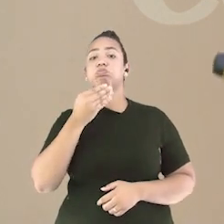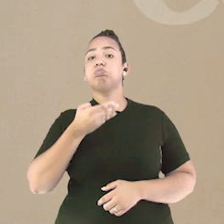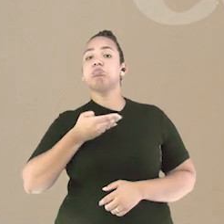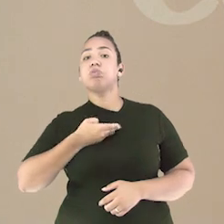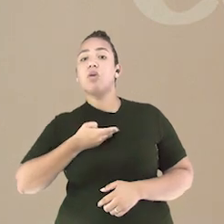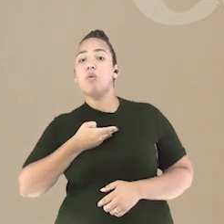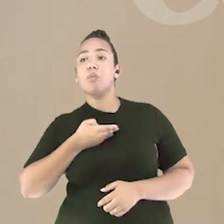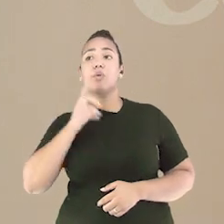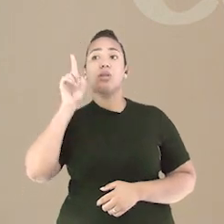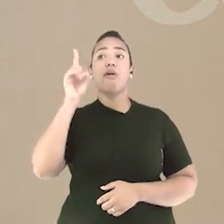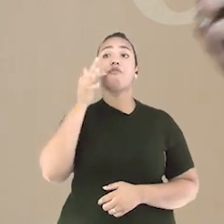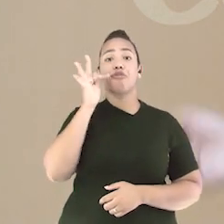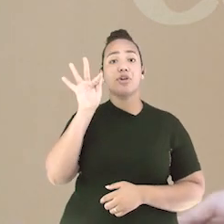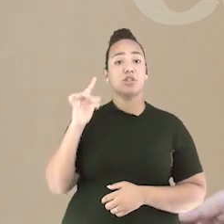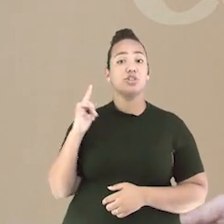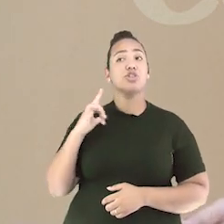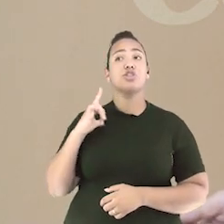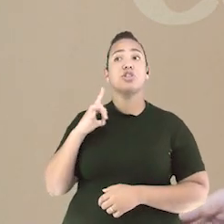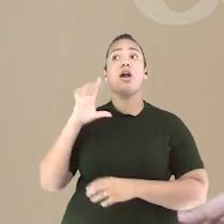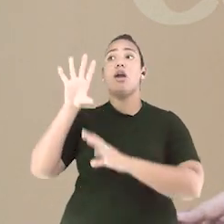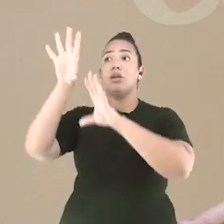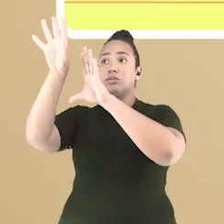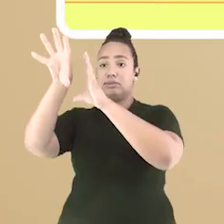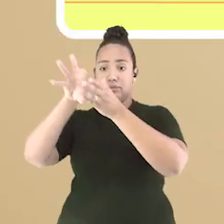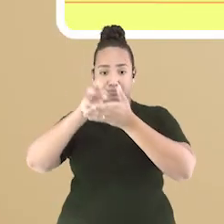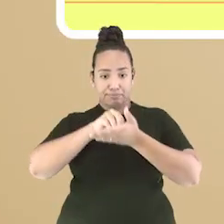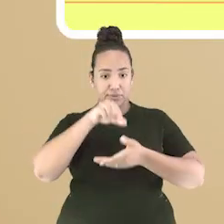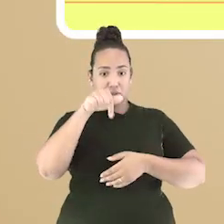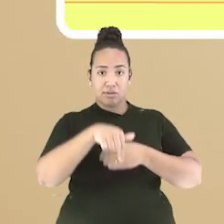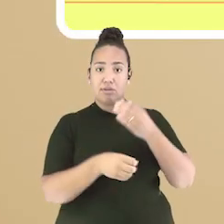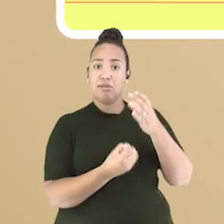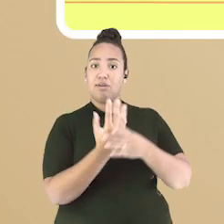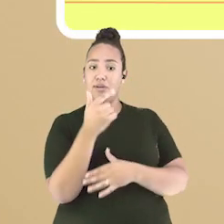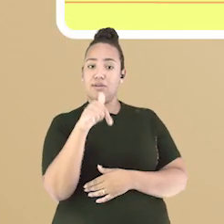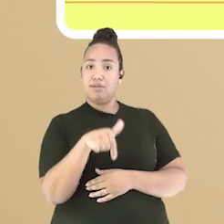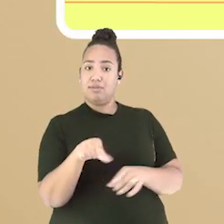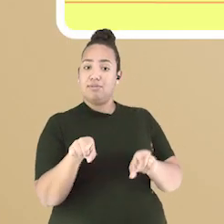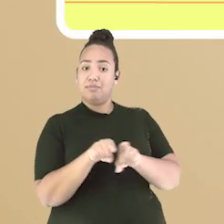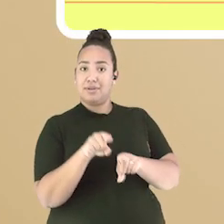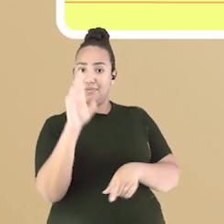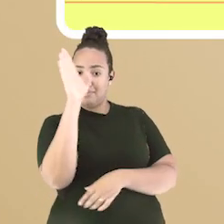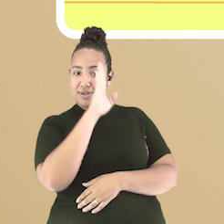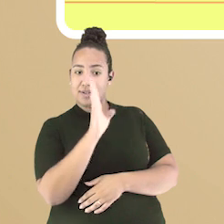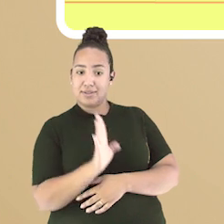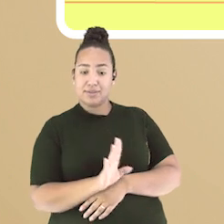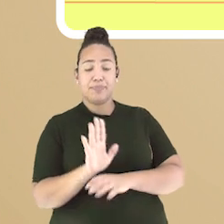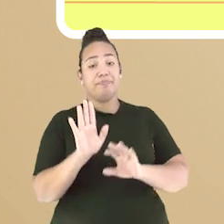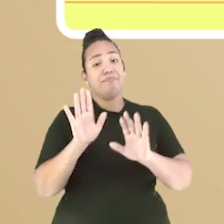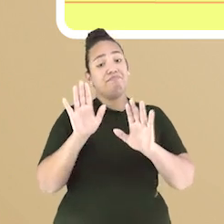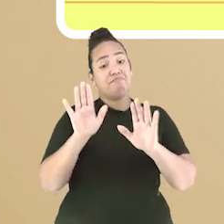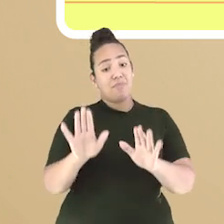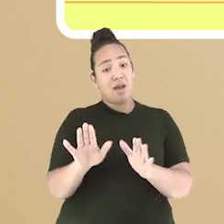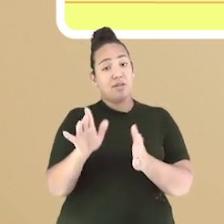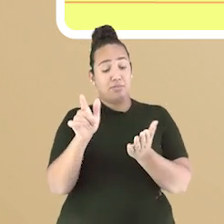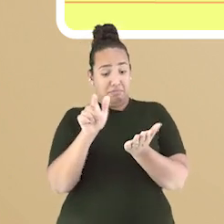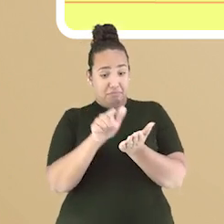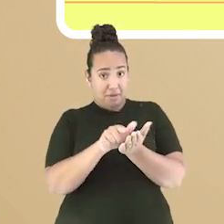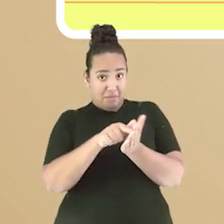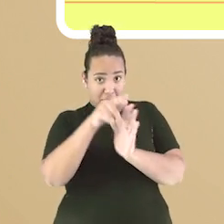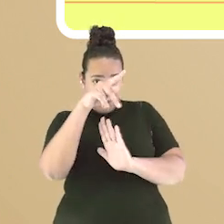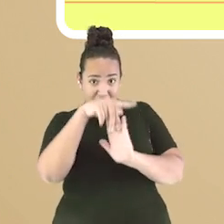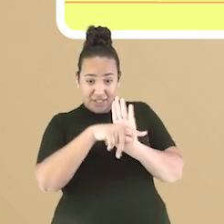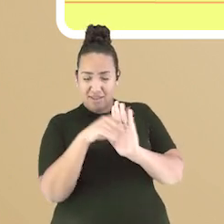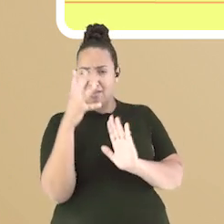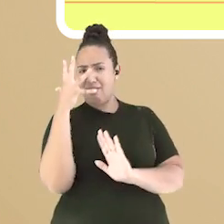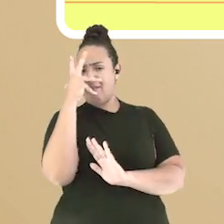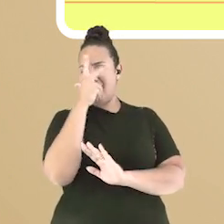Sim. Se tinha em Paris, tinha que ter no Rio. Mas como a gente pode ver, no papel o projeto era lindo. Já